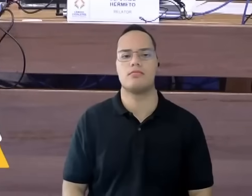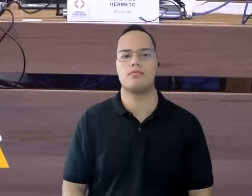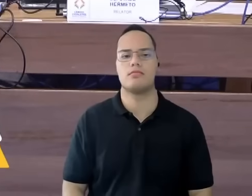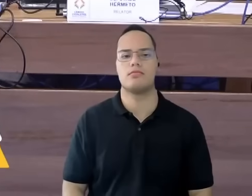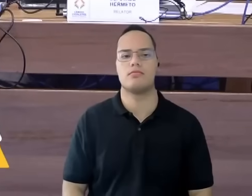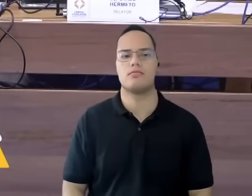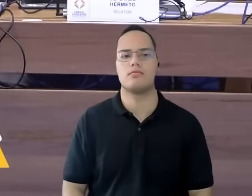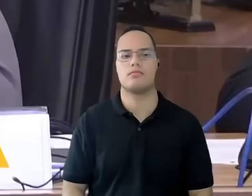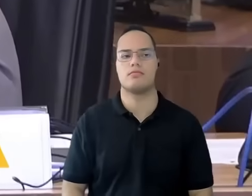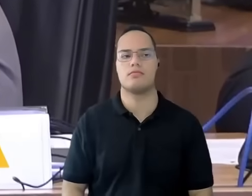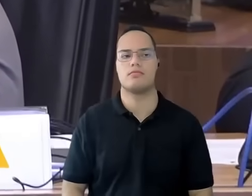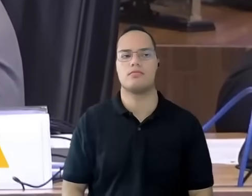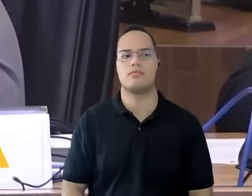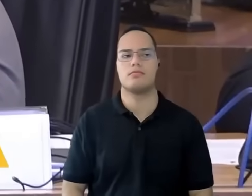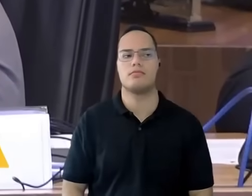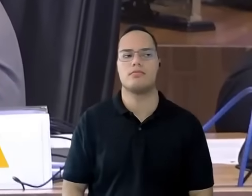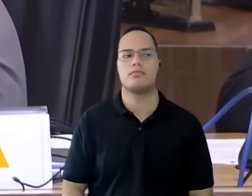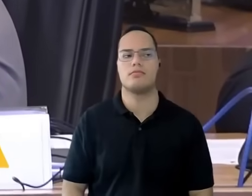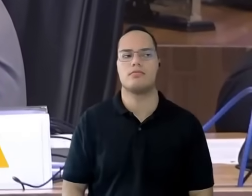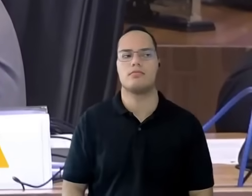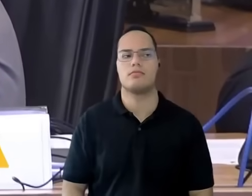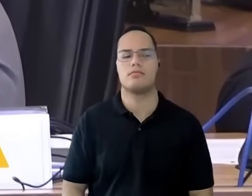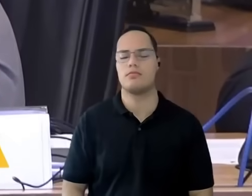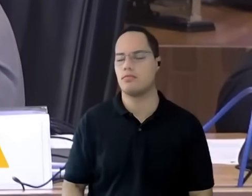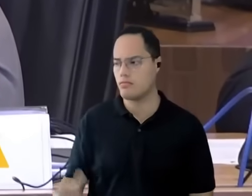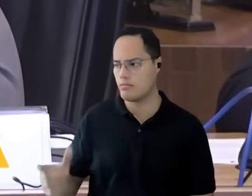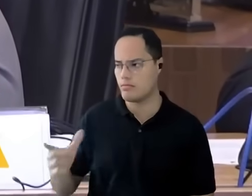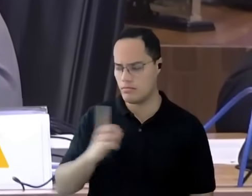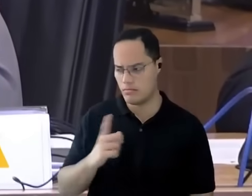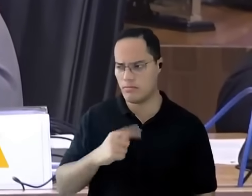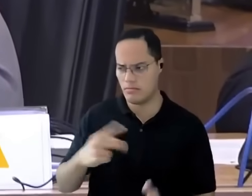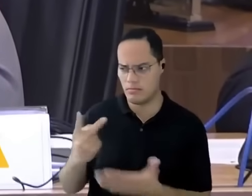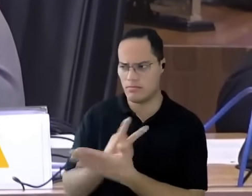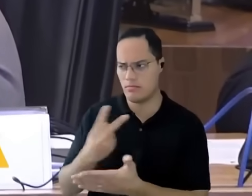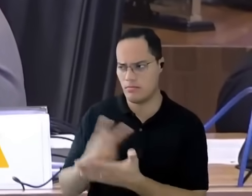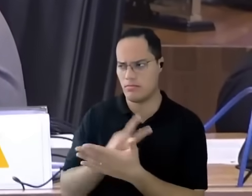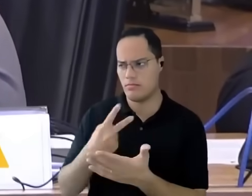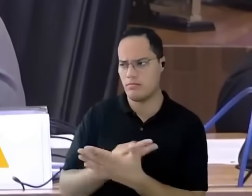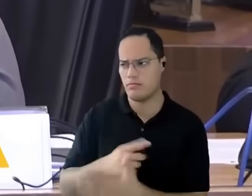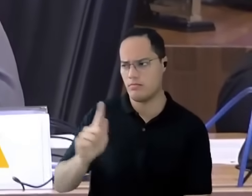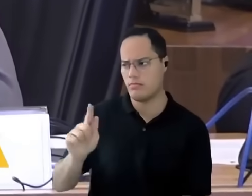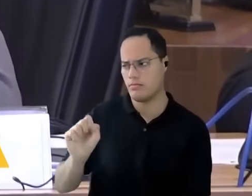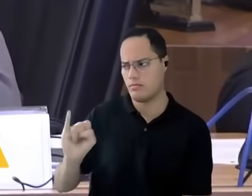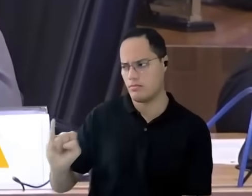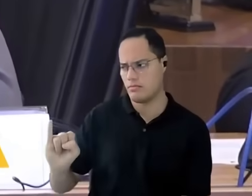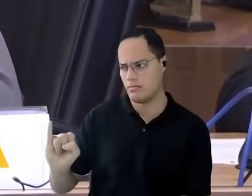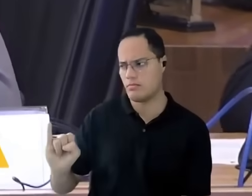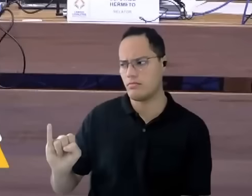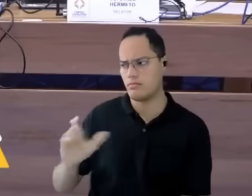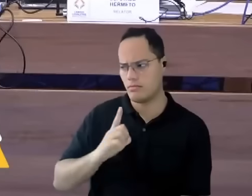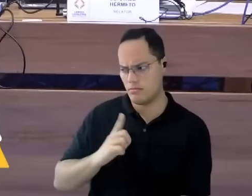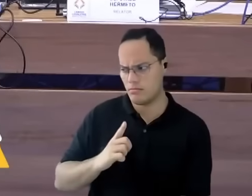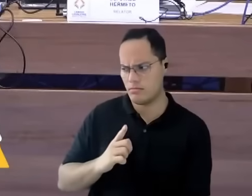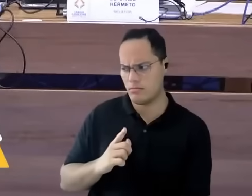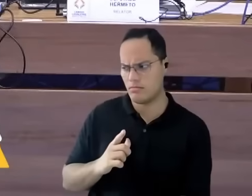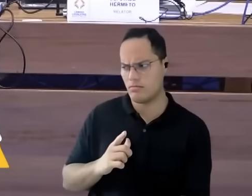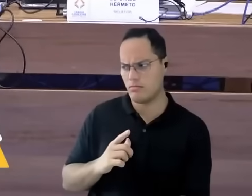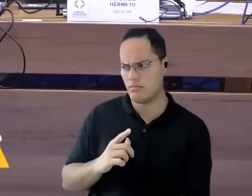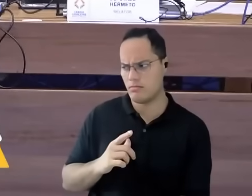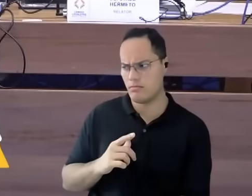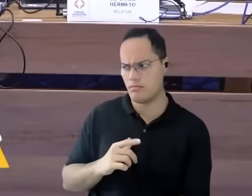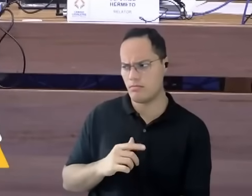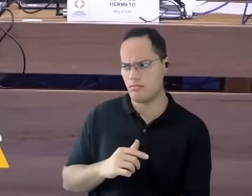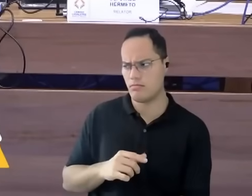houve falha no planejamento de segurança do GSI nos atos do dia 8 só acho que houve falha eu sou assim